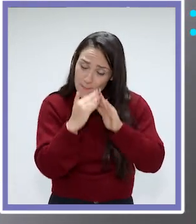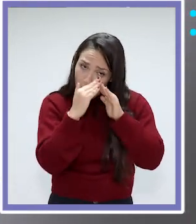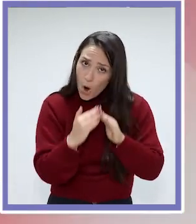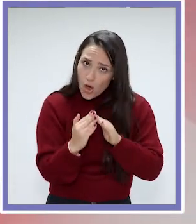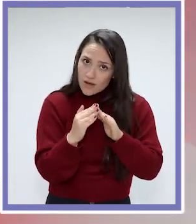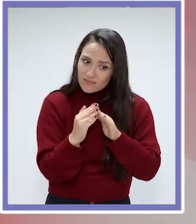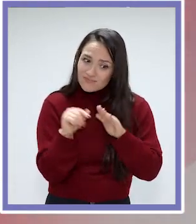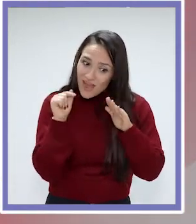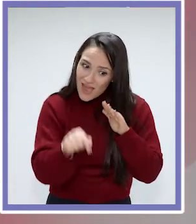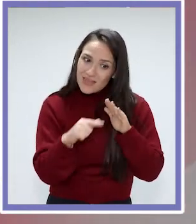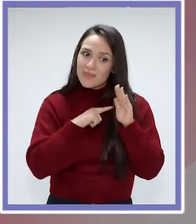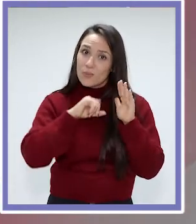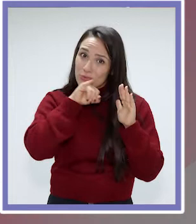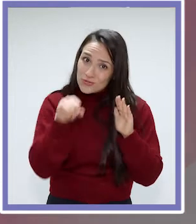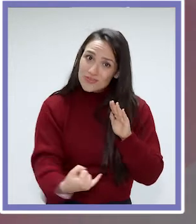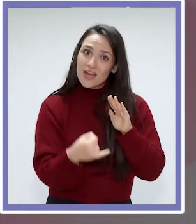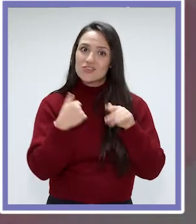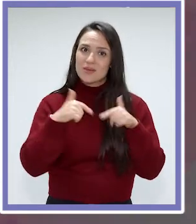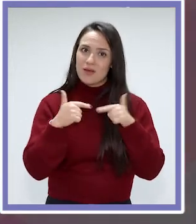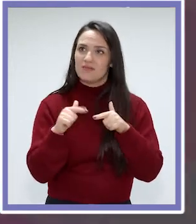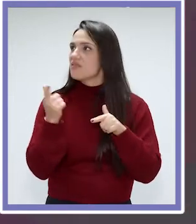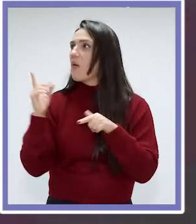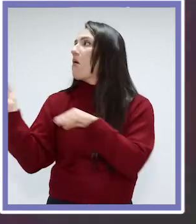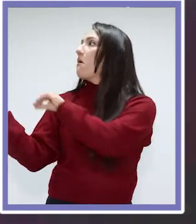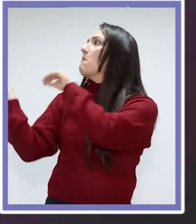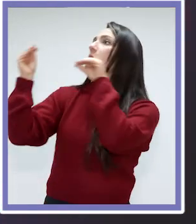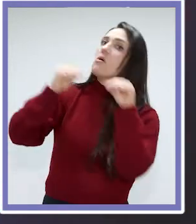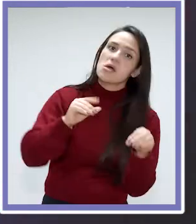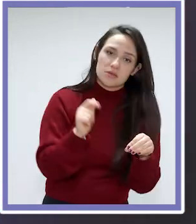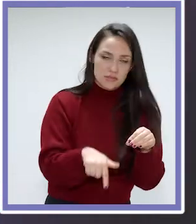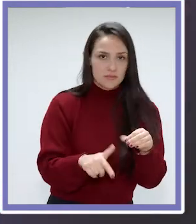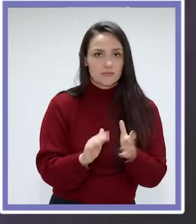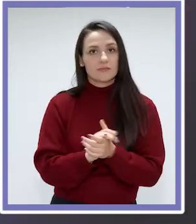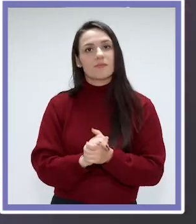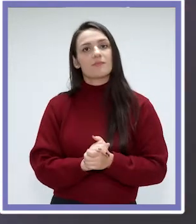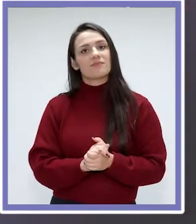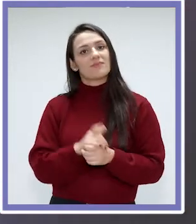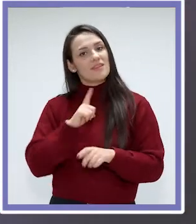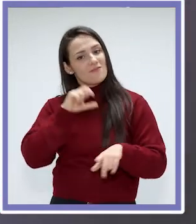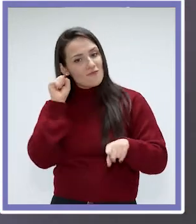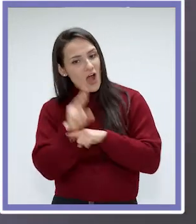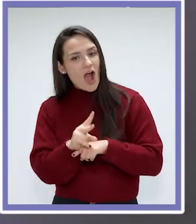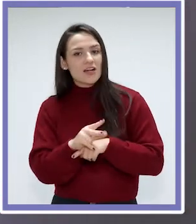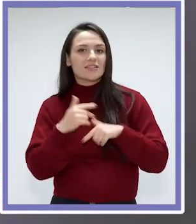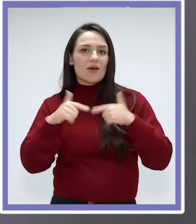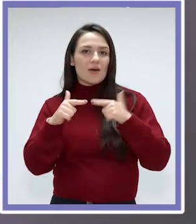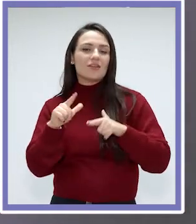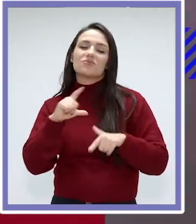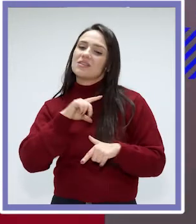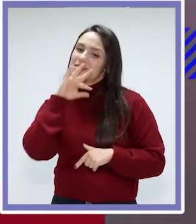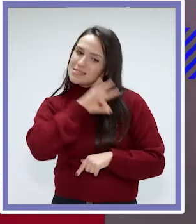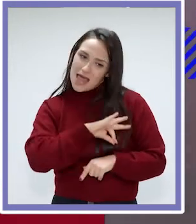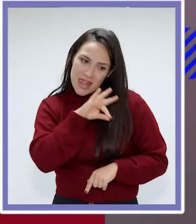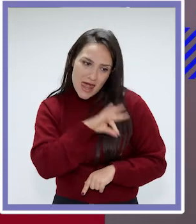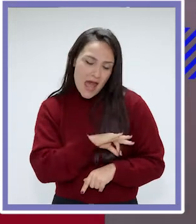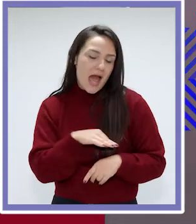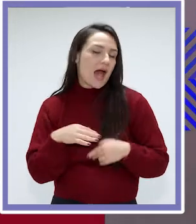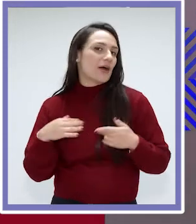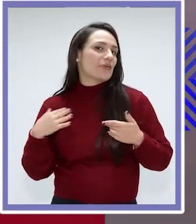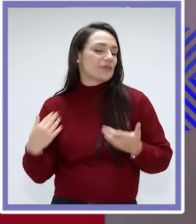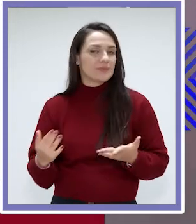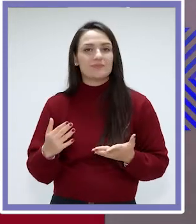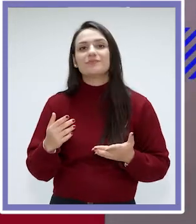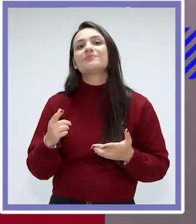que isso gera um impacto, mas que também gera uma produção de empregos, renda, né? De